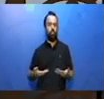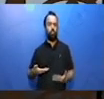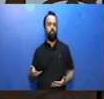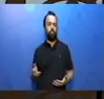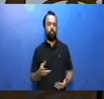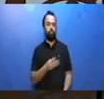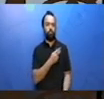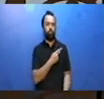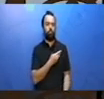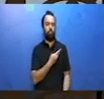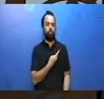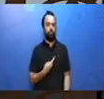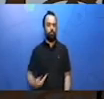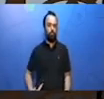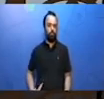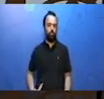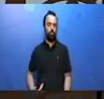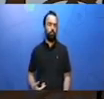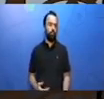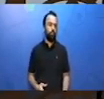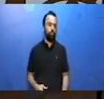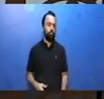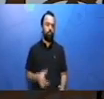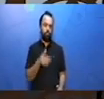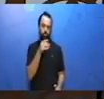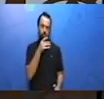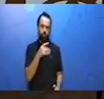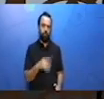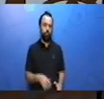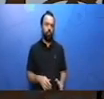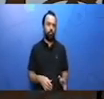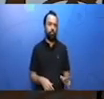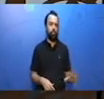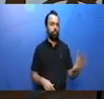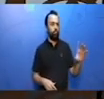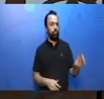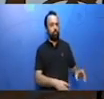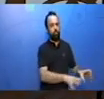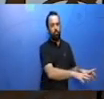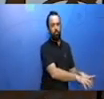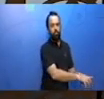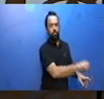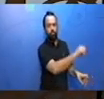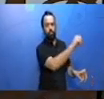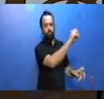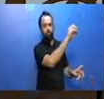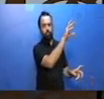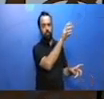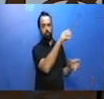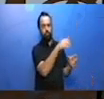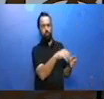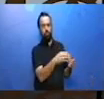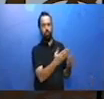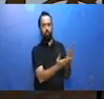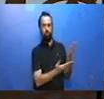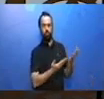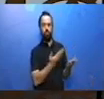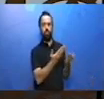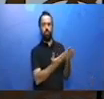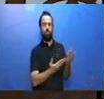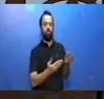mesmo. Lá, para a água chegar na sua casa, existe uma captação da água, um tratamento